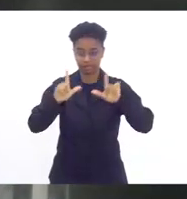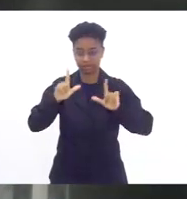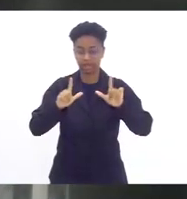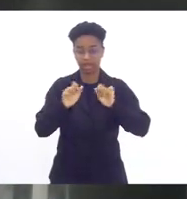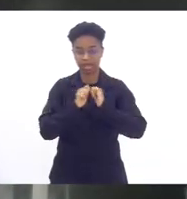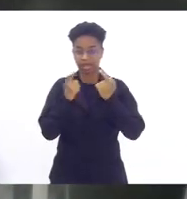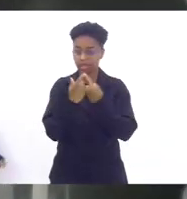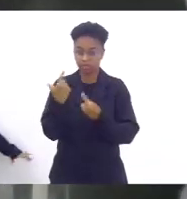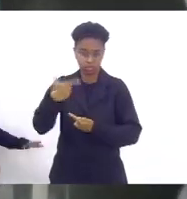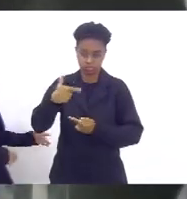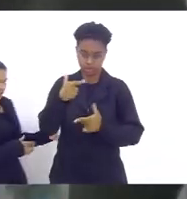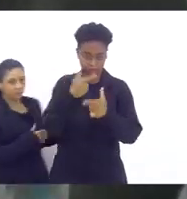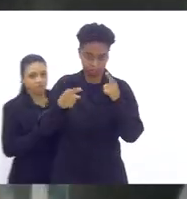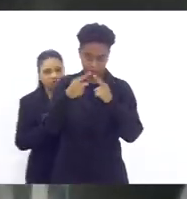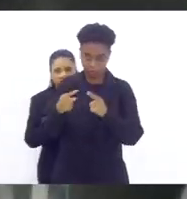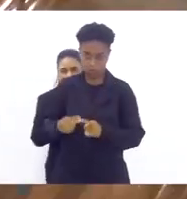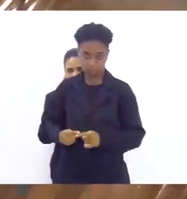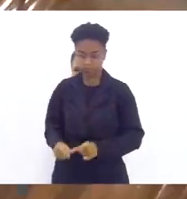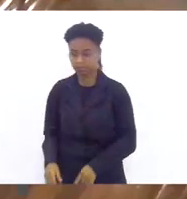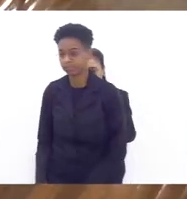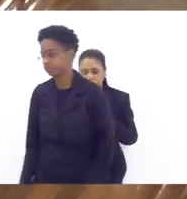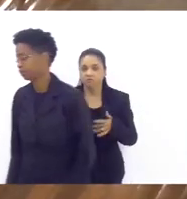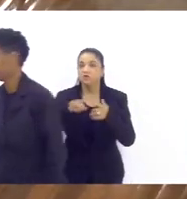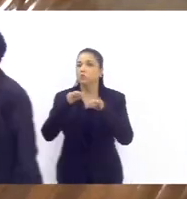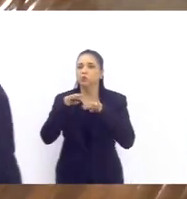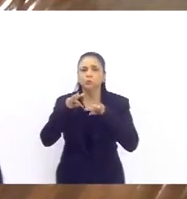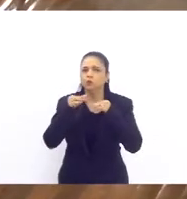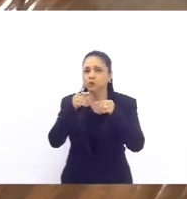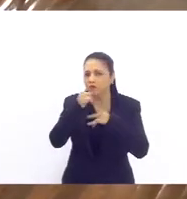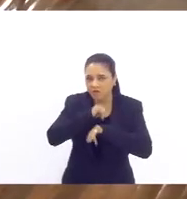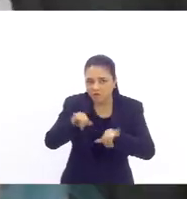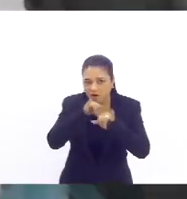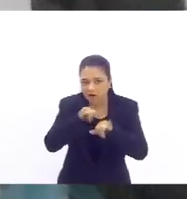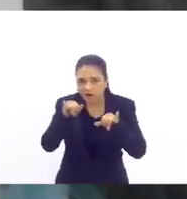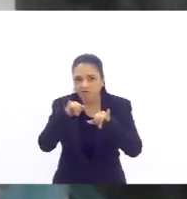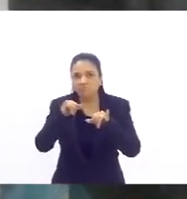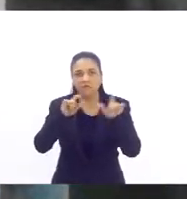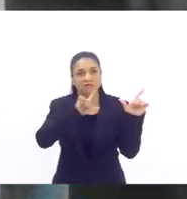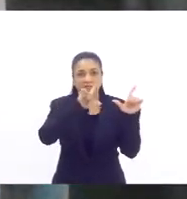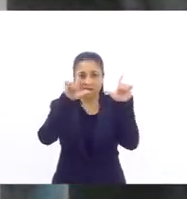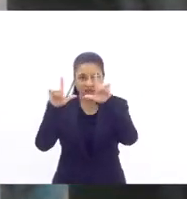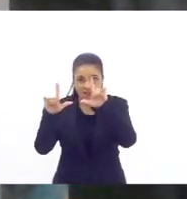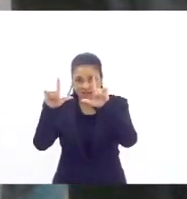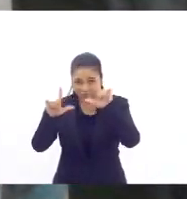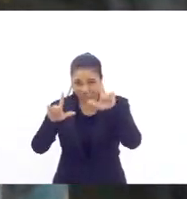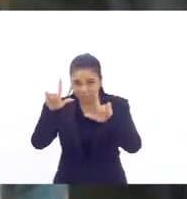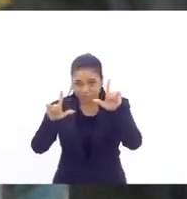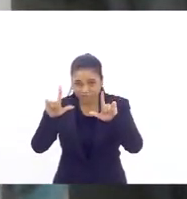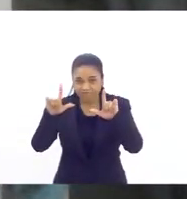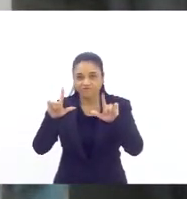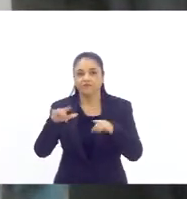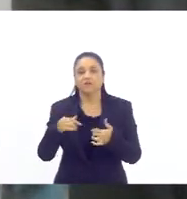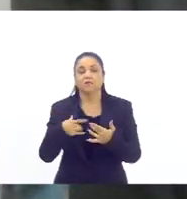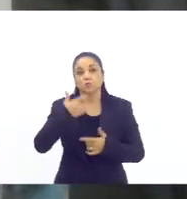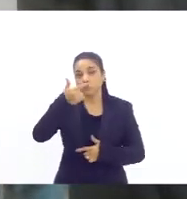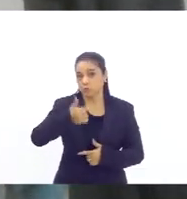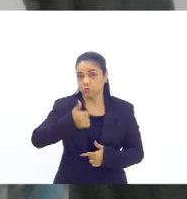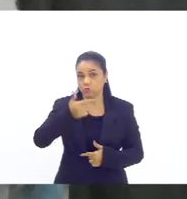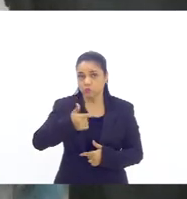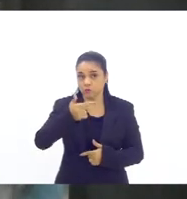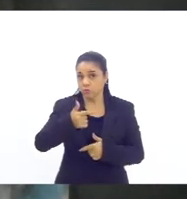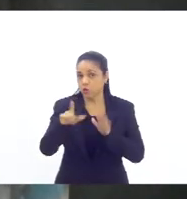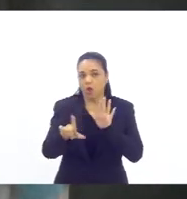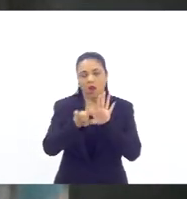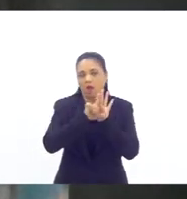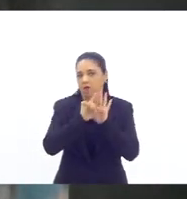tem censura não tem sensor tudo que vocês falarem vai lá para telinha bom esse segundo não é